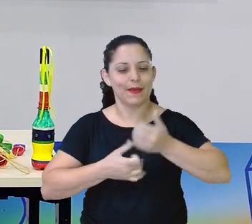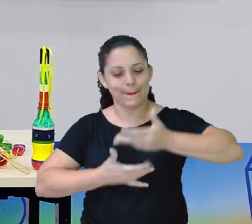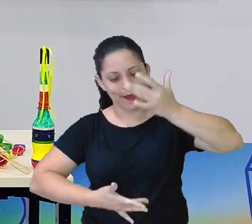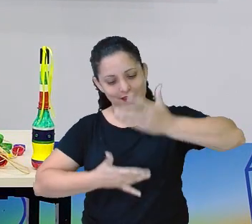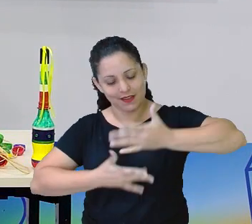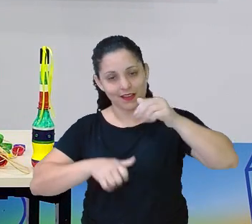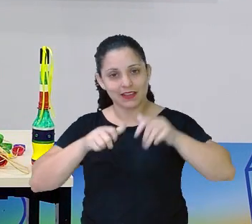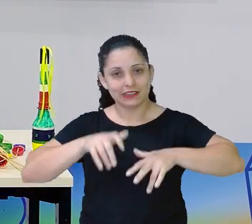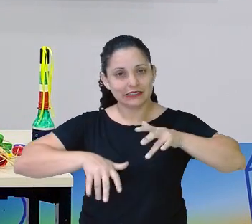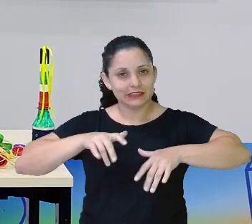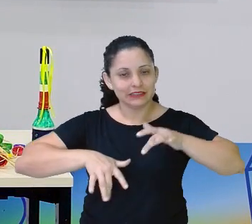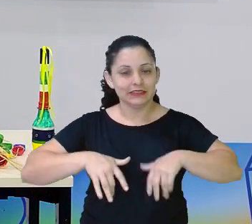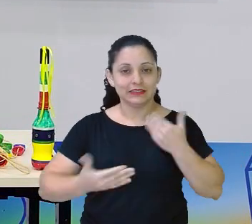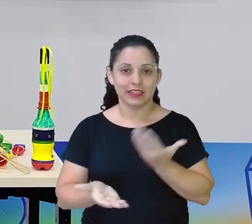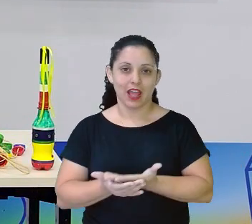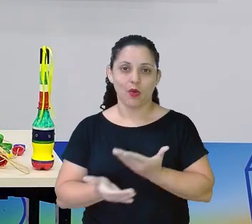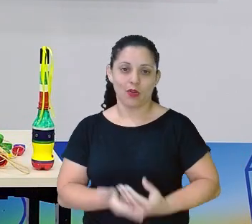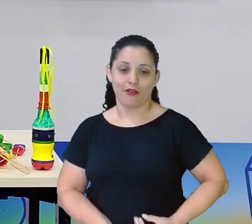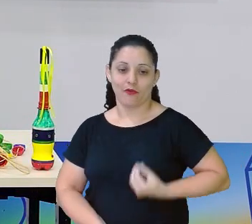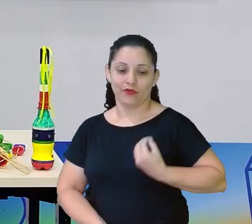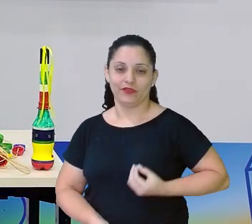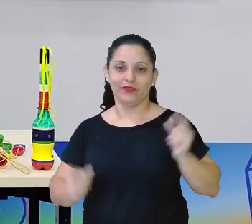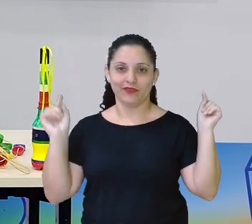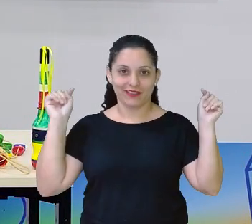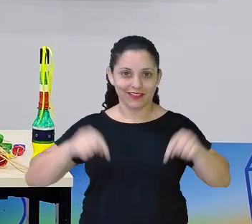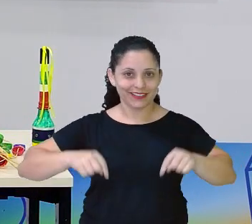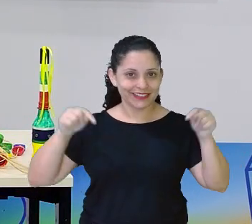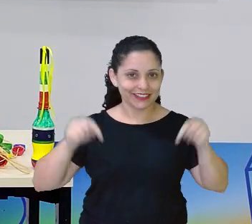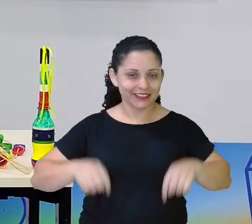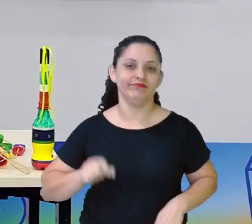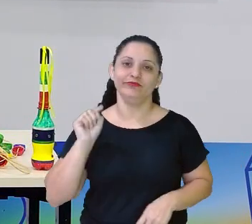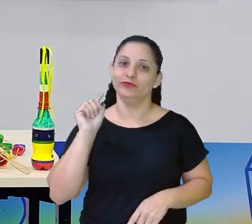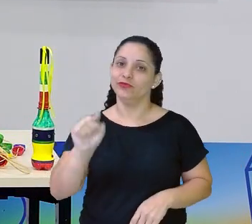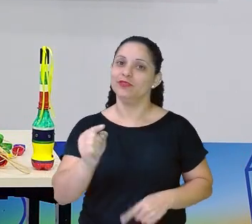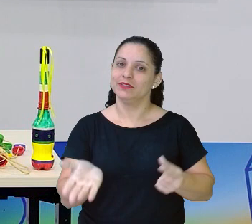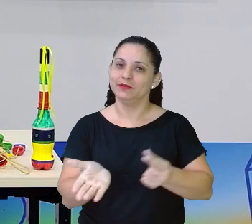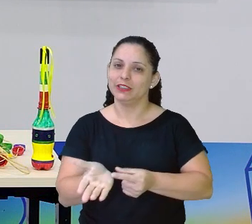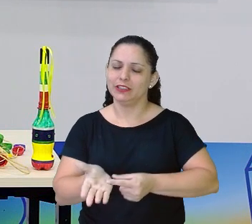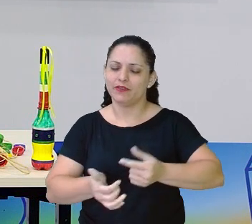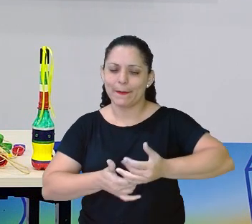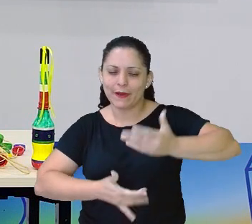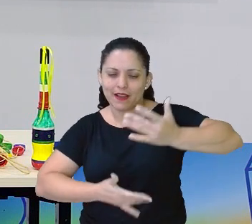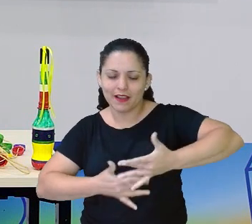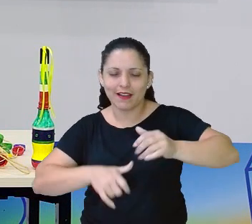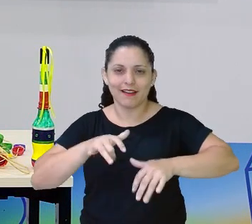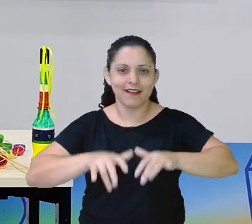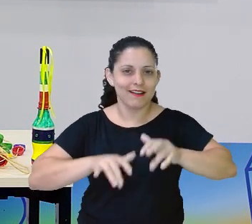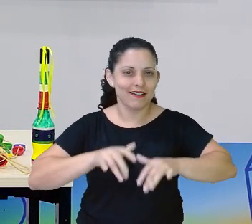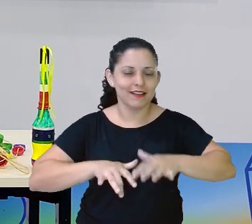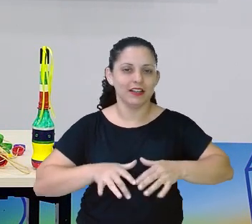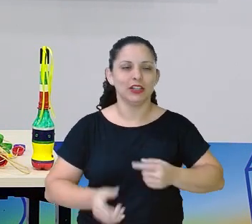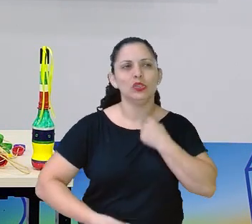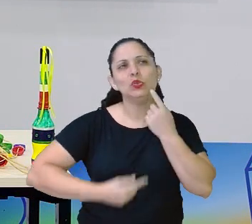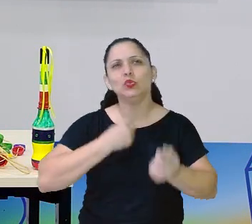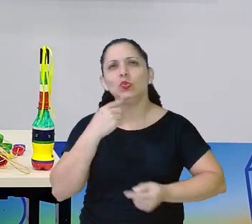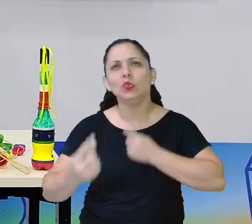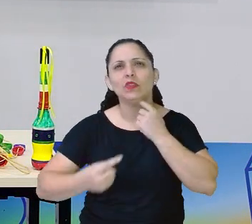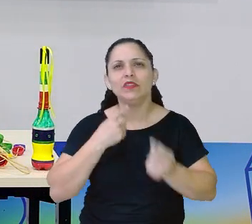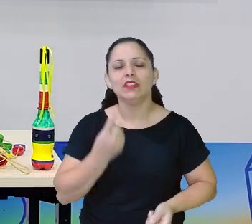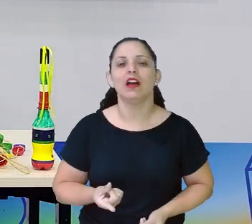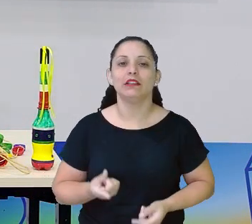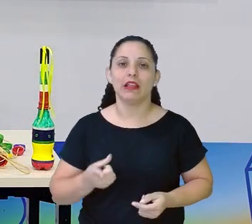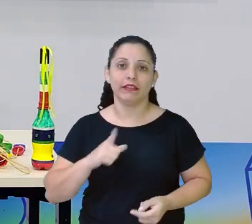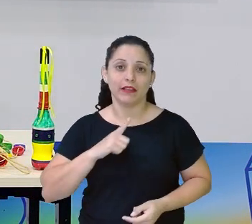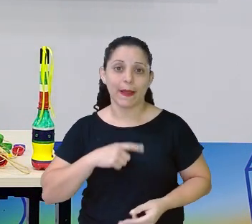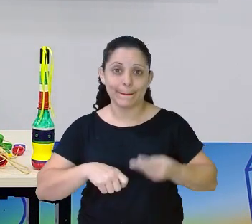gente no momento em que a aula está acontecendo. Então você está aí no aplicativo, acompanhando a aula, pode deixar sua dúvida, sua mensagem,